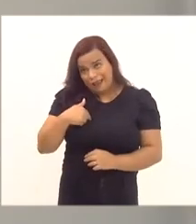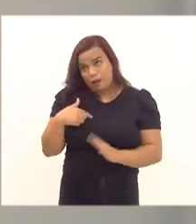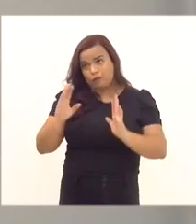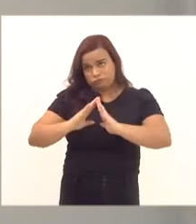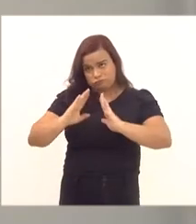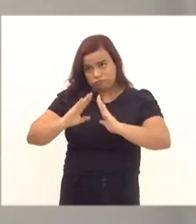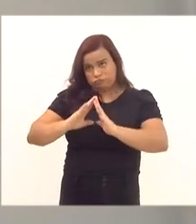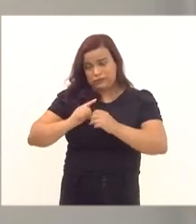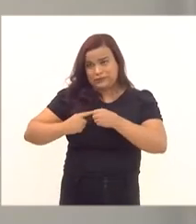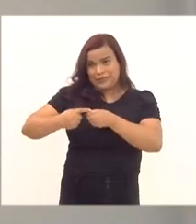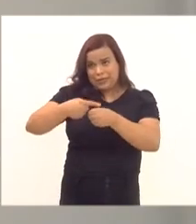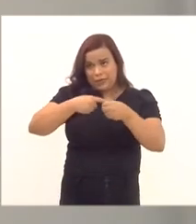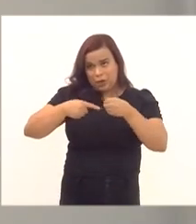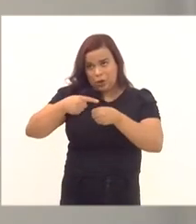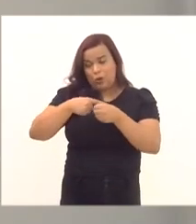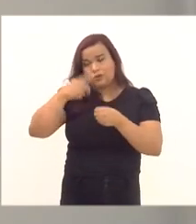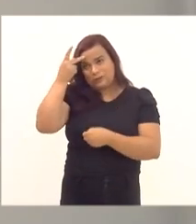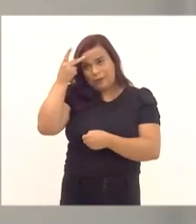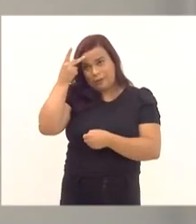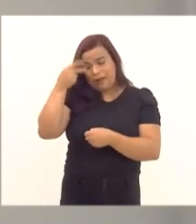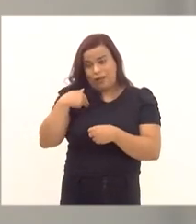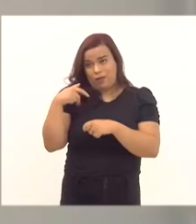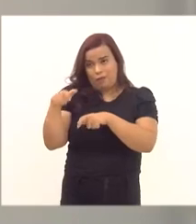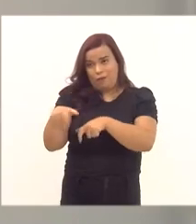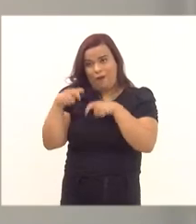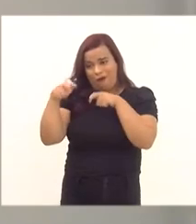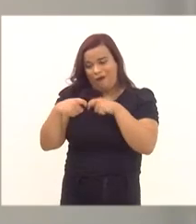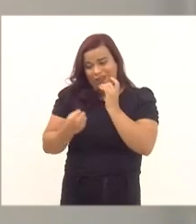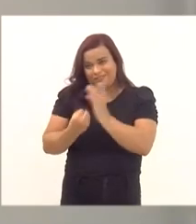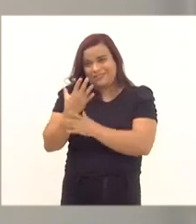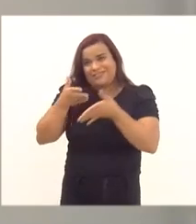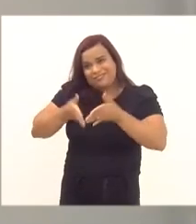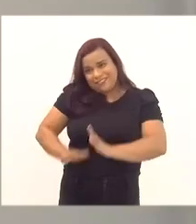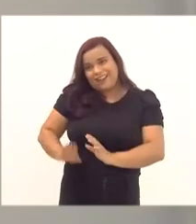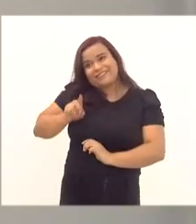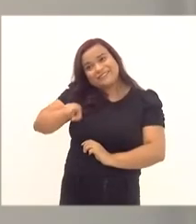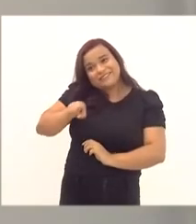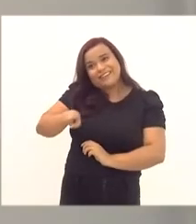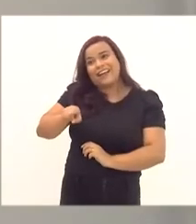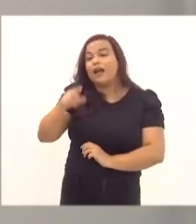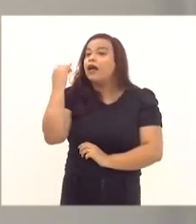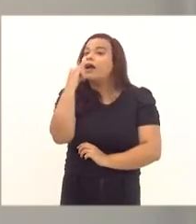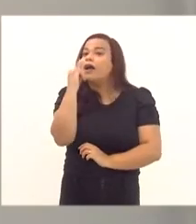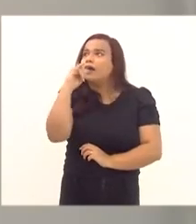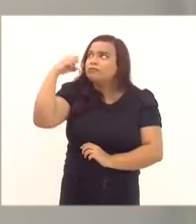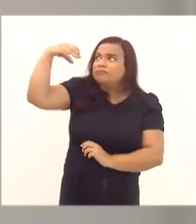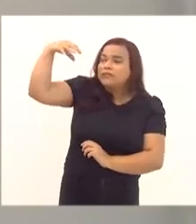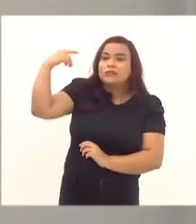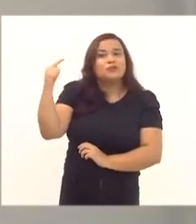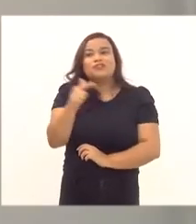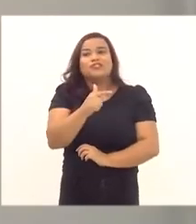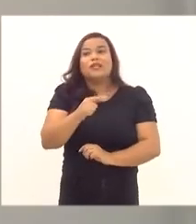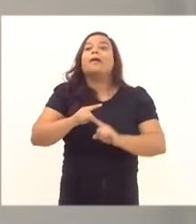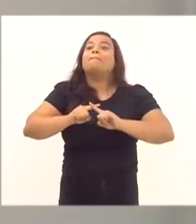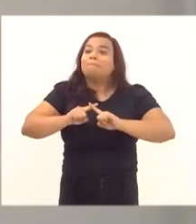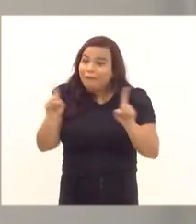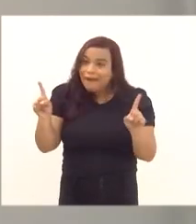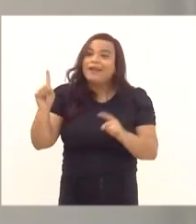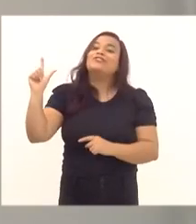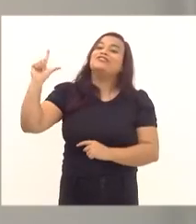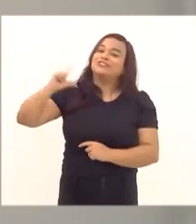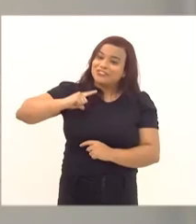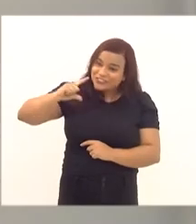de São Paulo eu nasci na roça nasci na roça e lá não tinha energia elétrica mas tinha o rádio